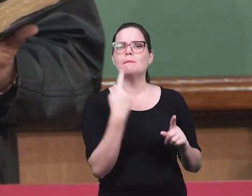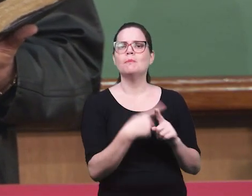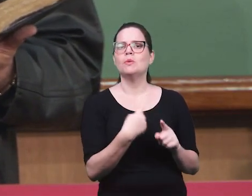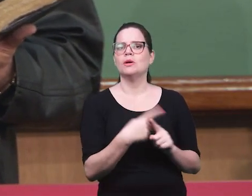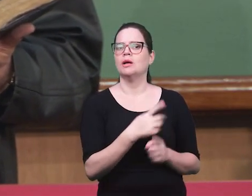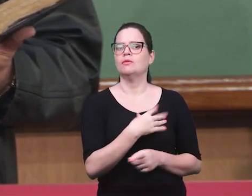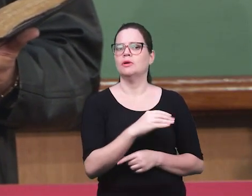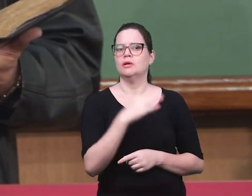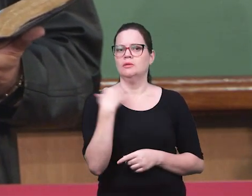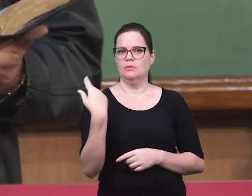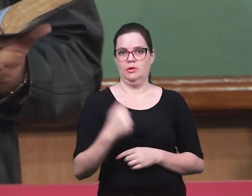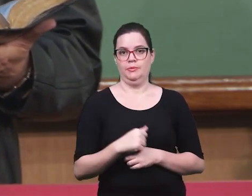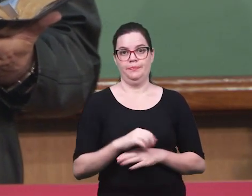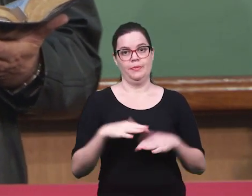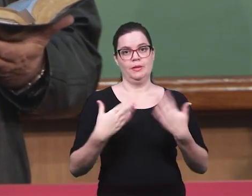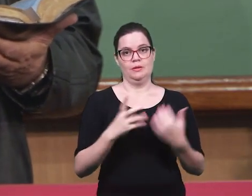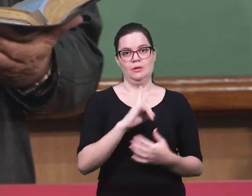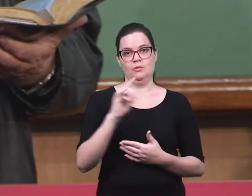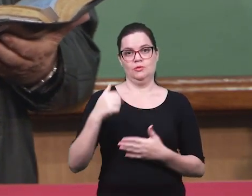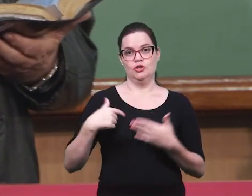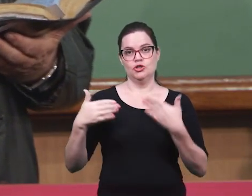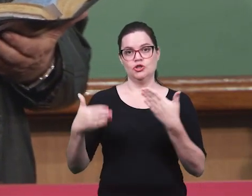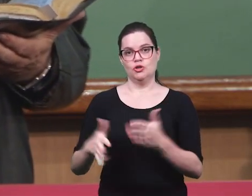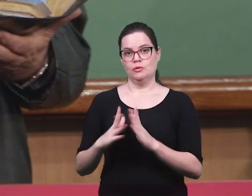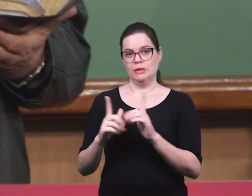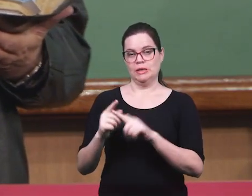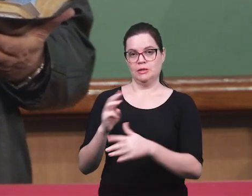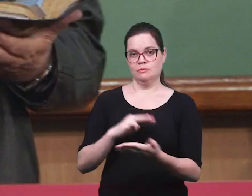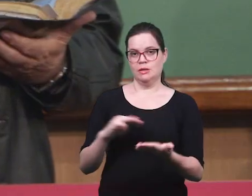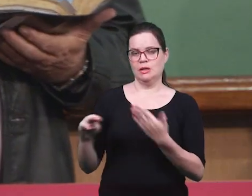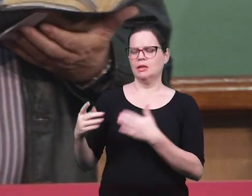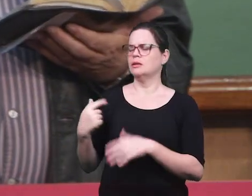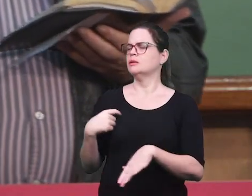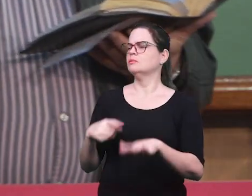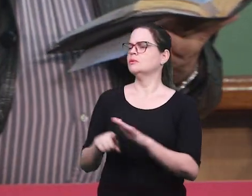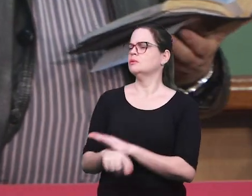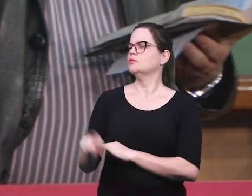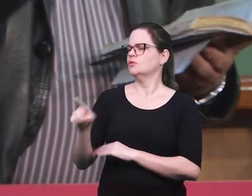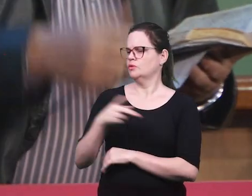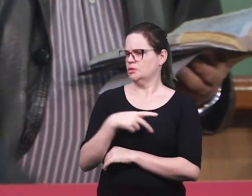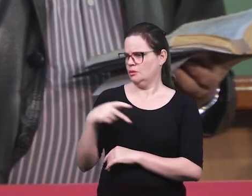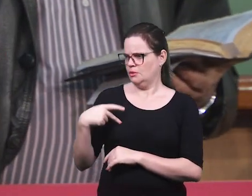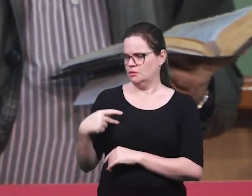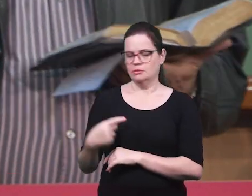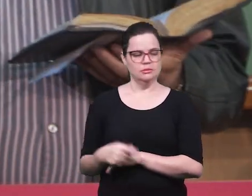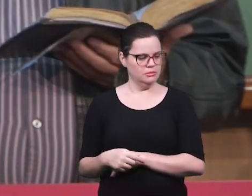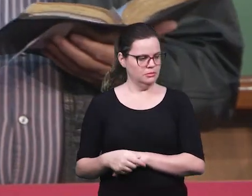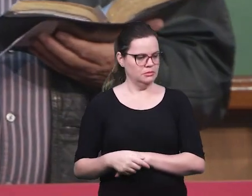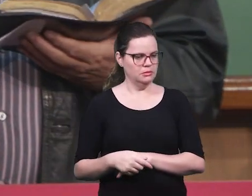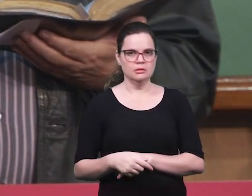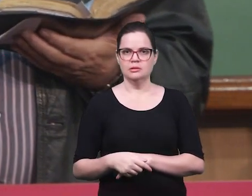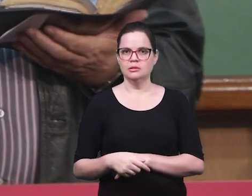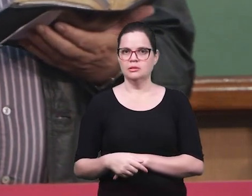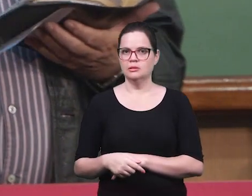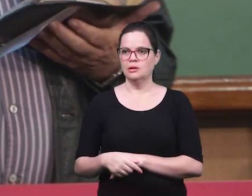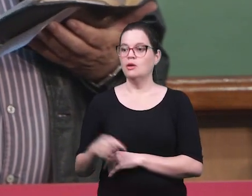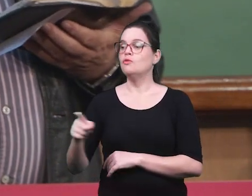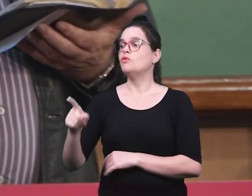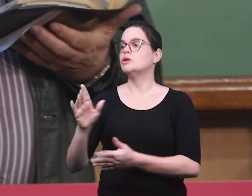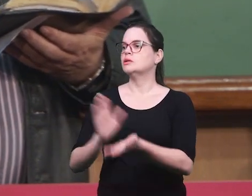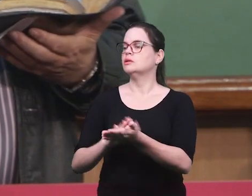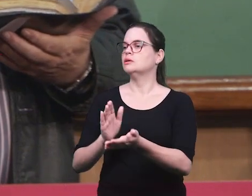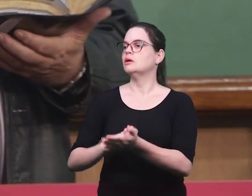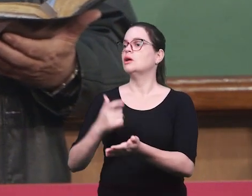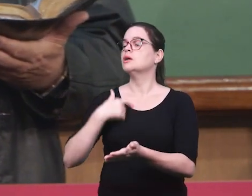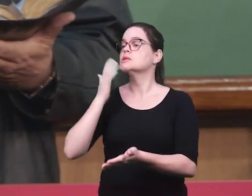ela perguntou ao pastor: "Senhor pastor?" Ele sou. Aí ele pergunta: "O senhor vai dar conta do meu filho?" E o pastor falou: "Se ajoelha que eu vou orar por